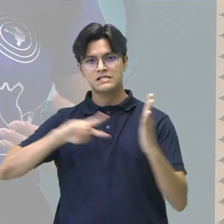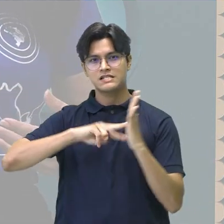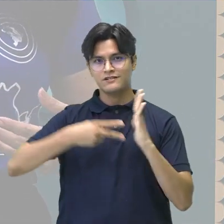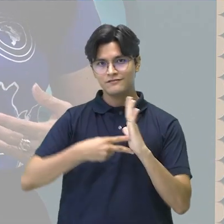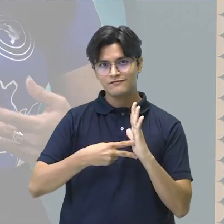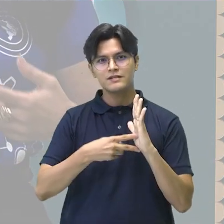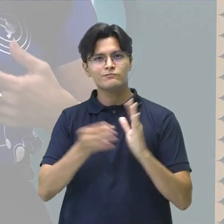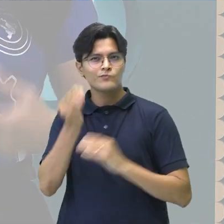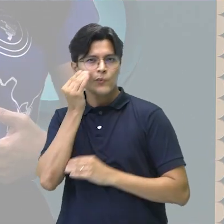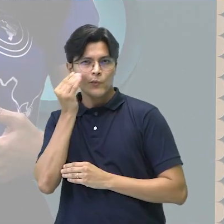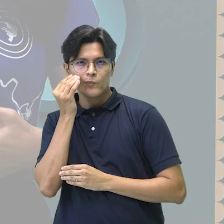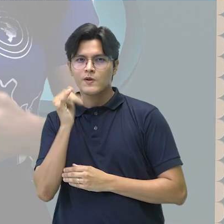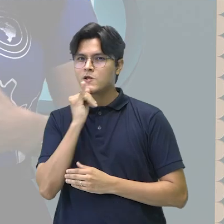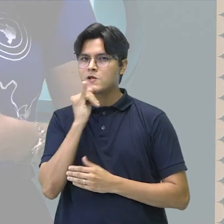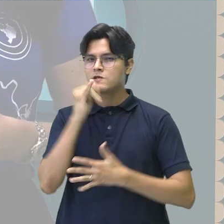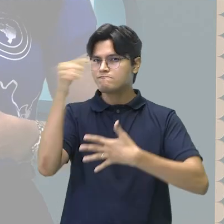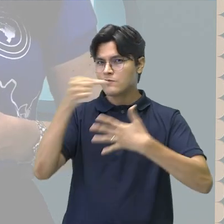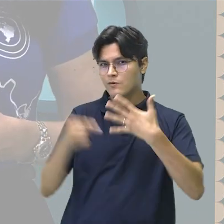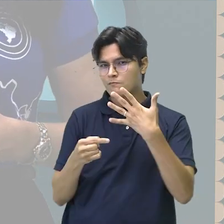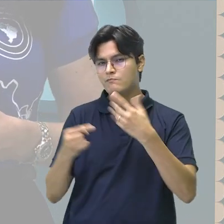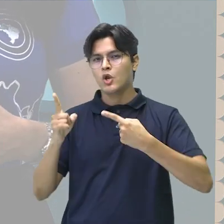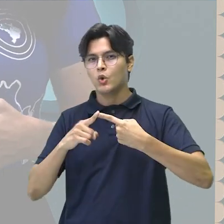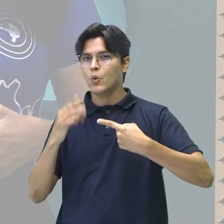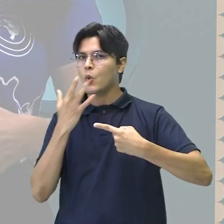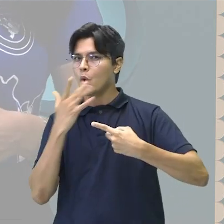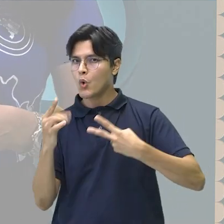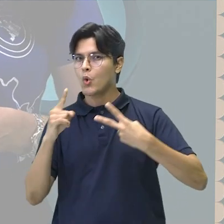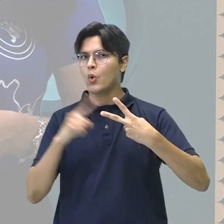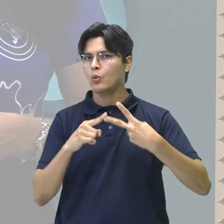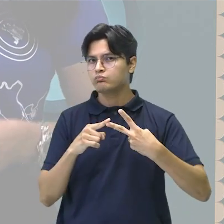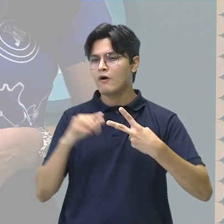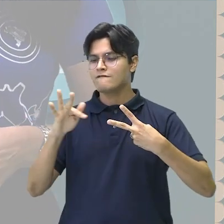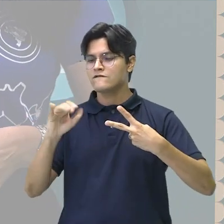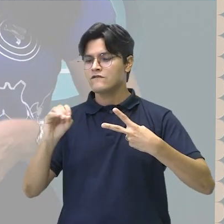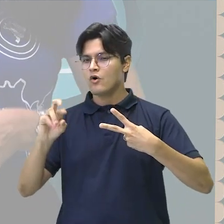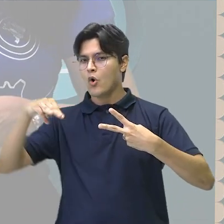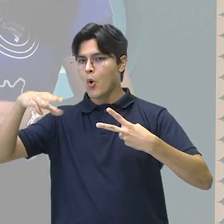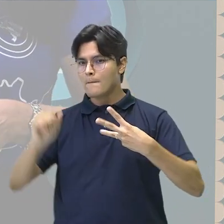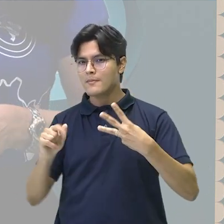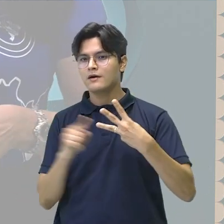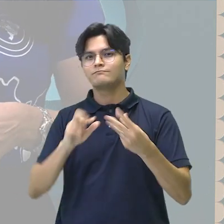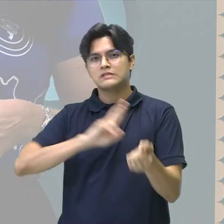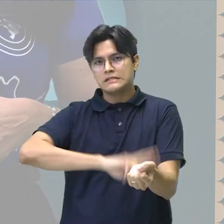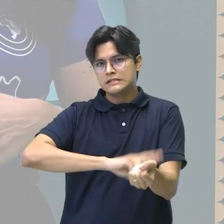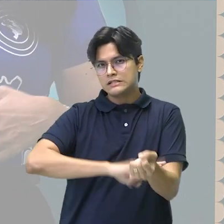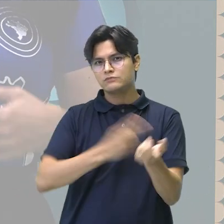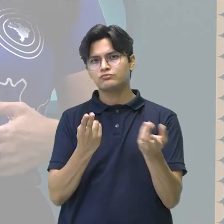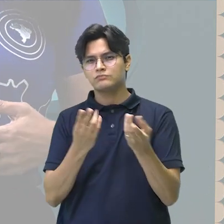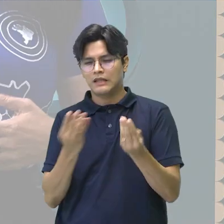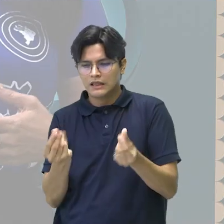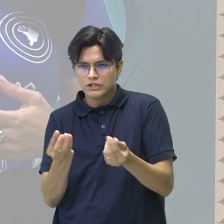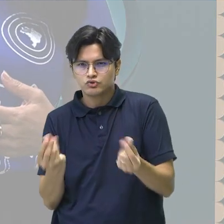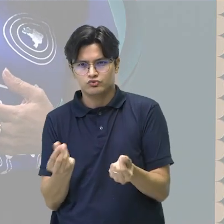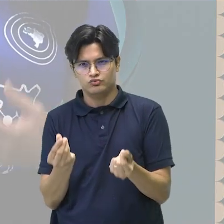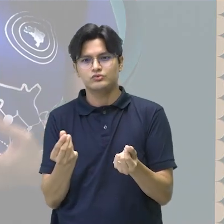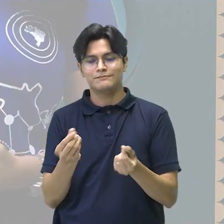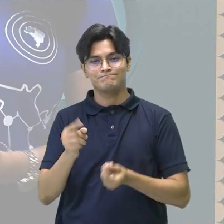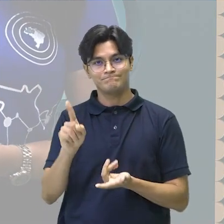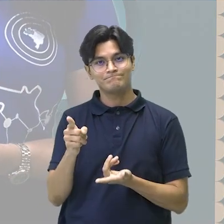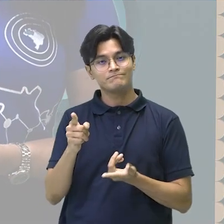como cor, forma, ritmo, textura, harmonia e narrativas são utilizados